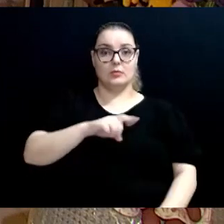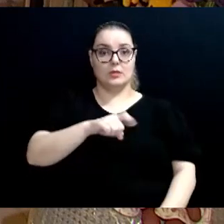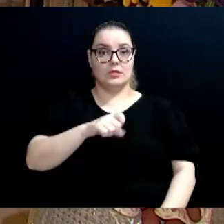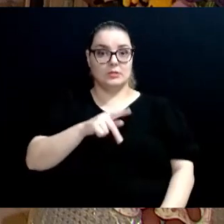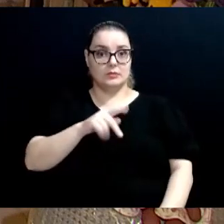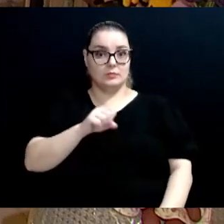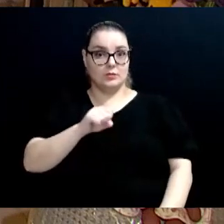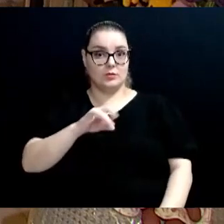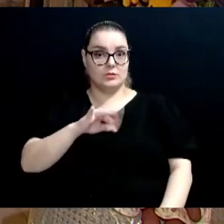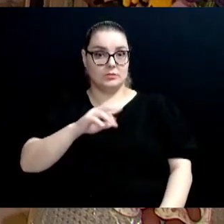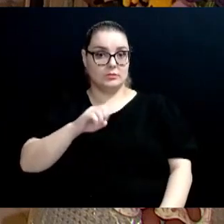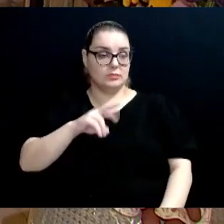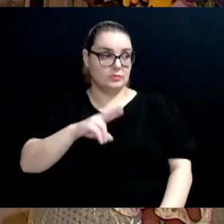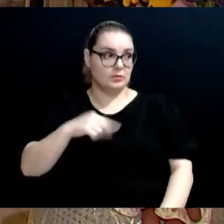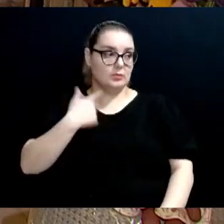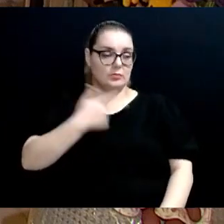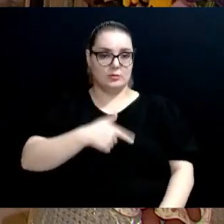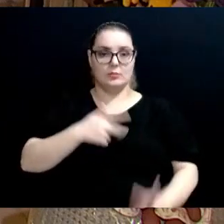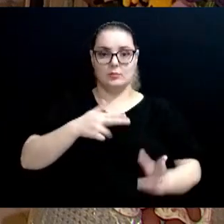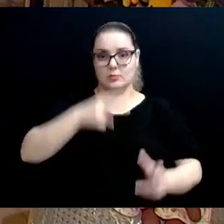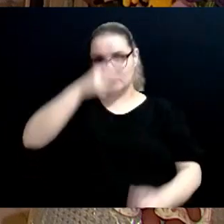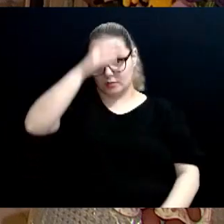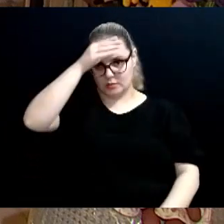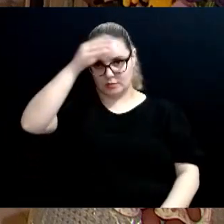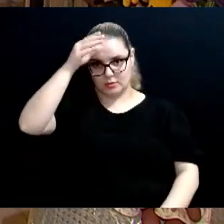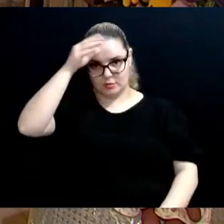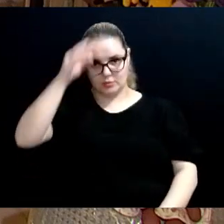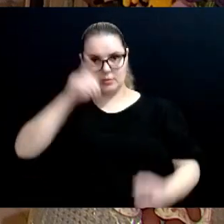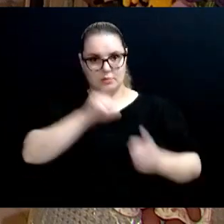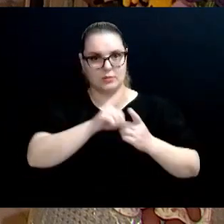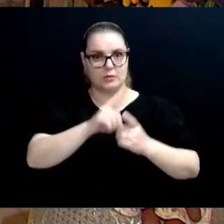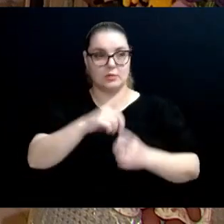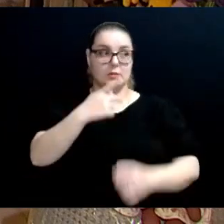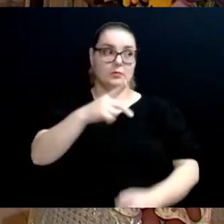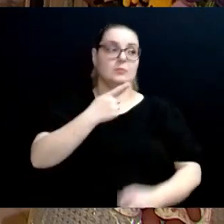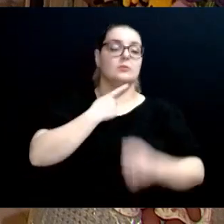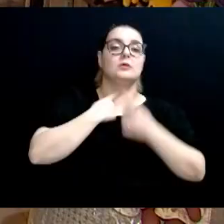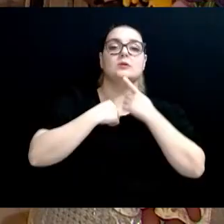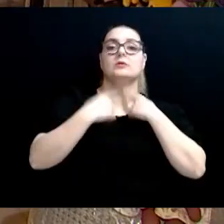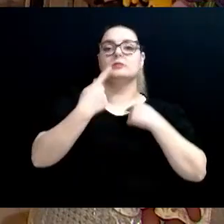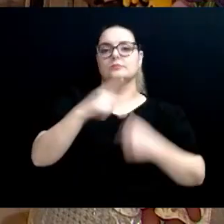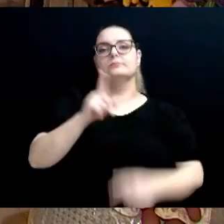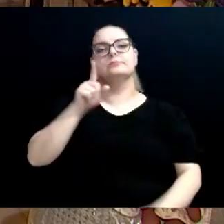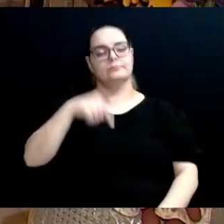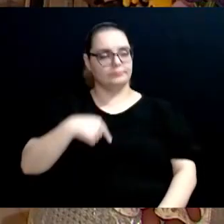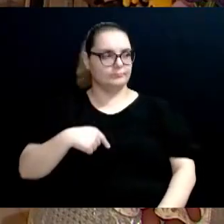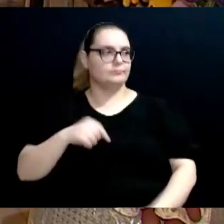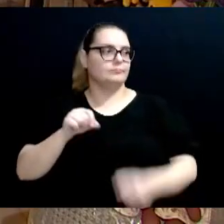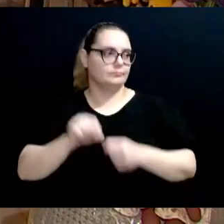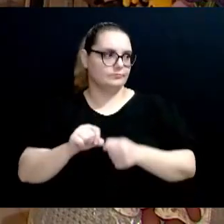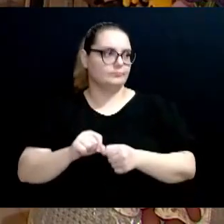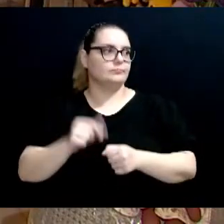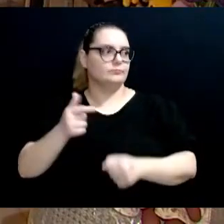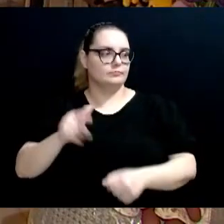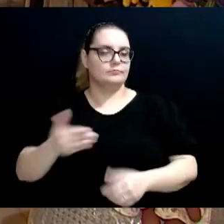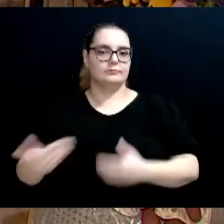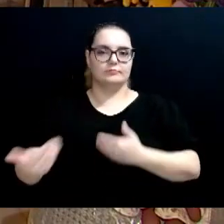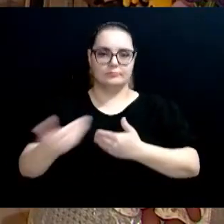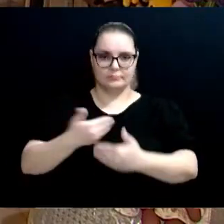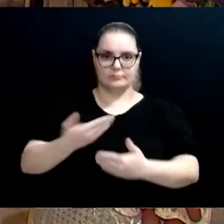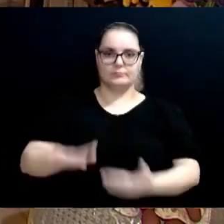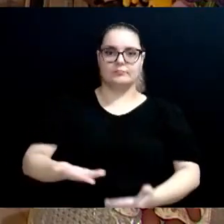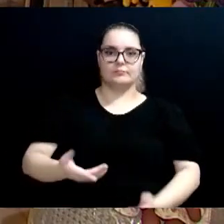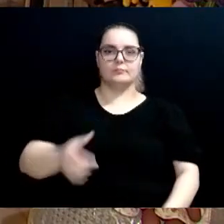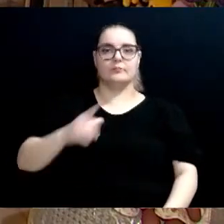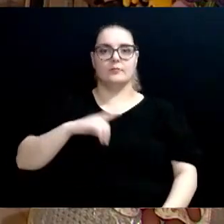gente teve que olhar o expositor como nosso cliente e atender as necessidades dele. E é isso que a gente